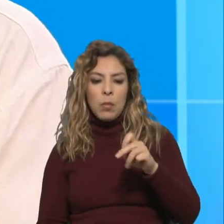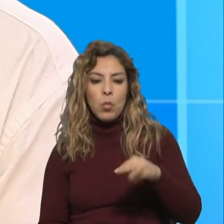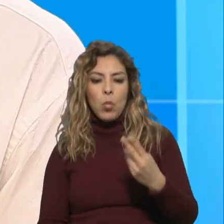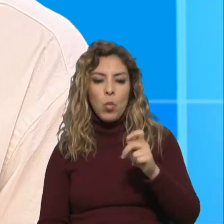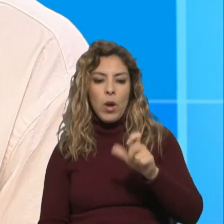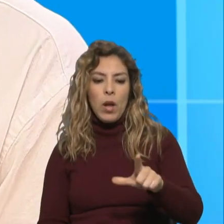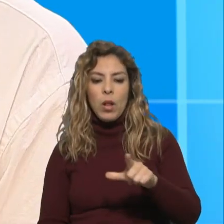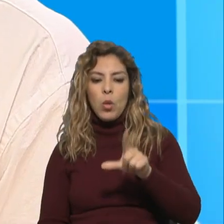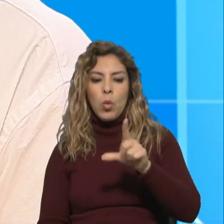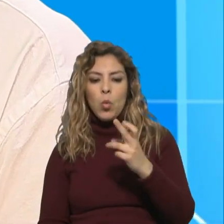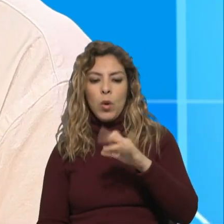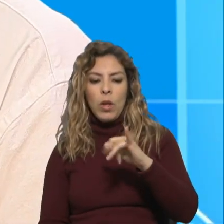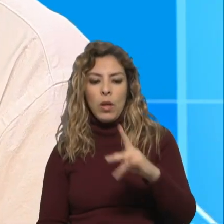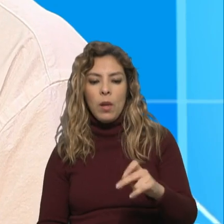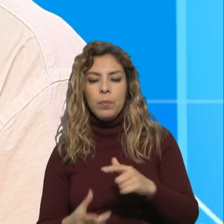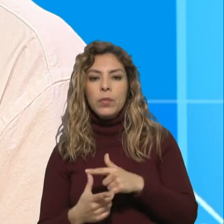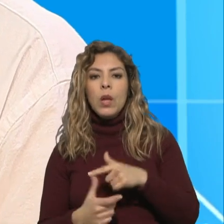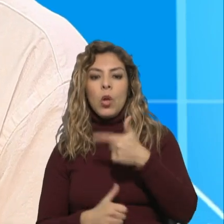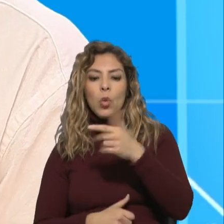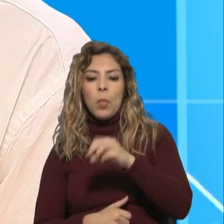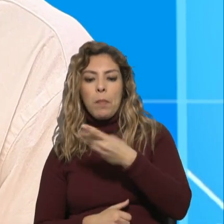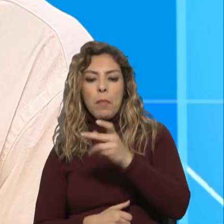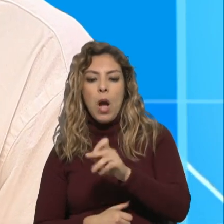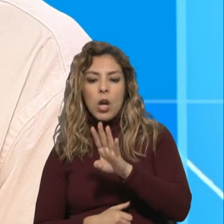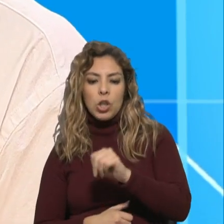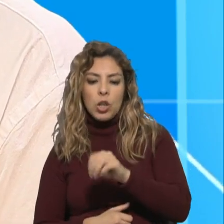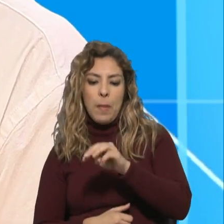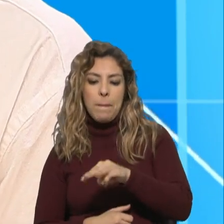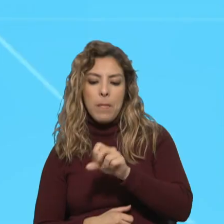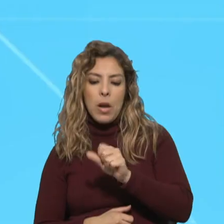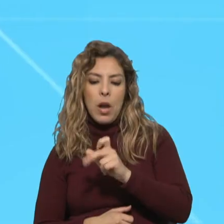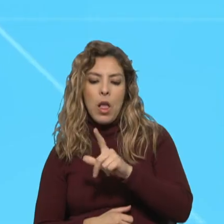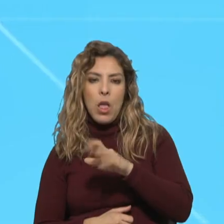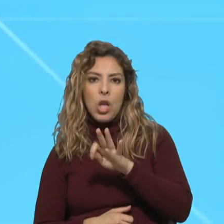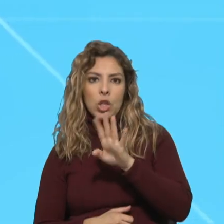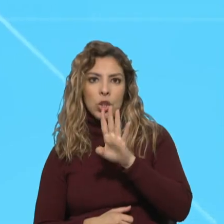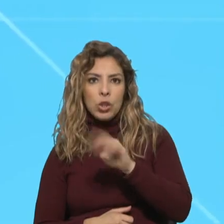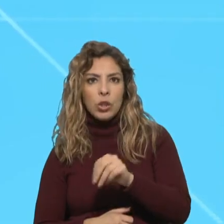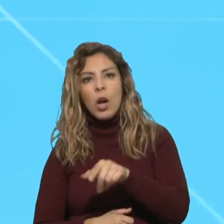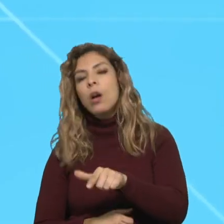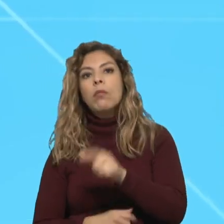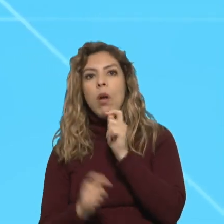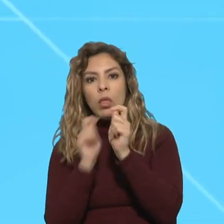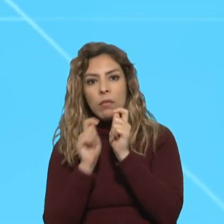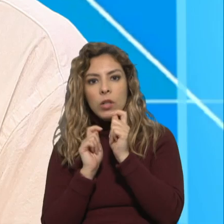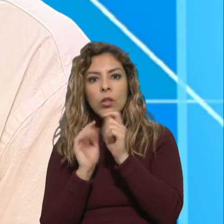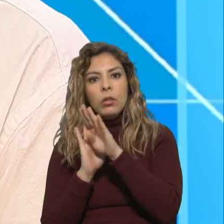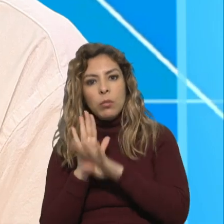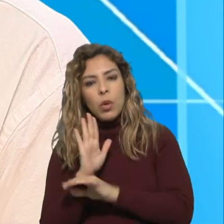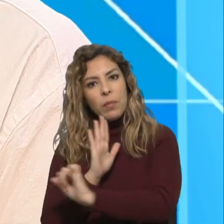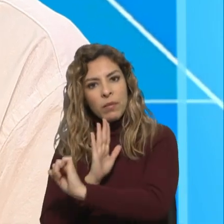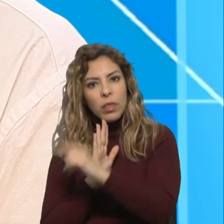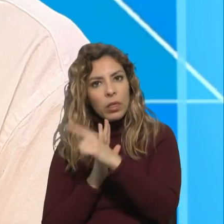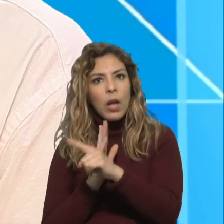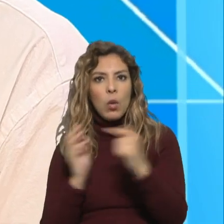Tomás Magalhães, que tem também desenvolvido um projeto interessantíssimo de um podcast que também vai trazendo, e até no nome tem um bocadinho esta questão dos